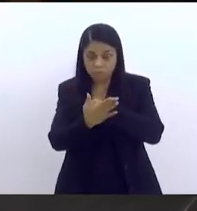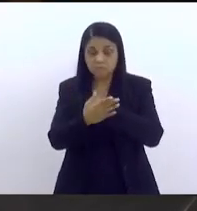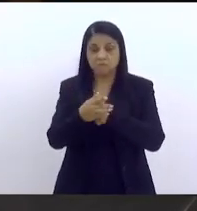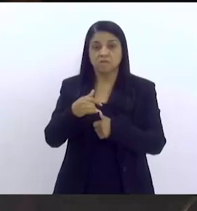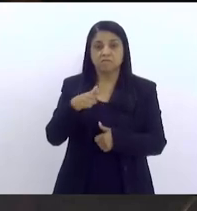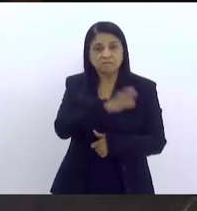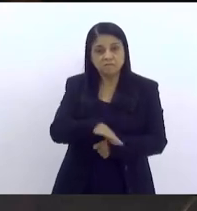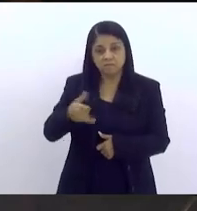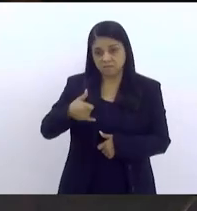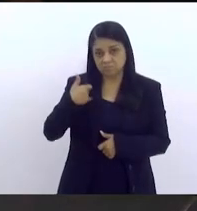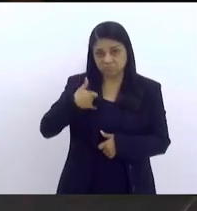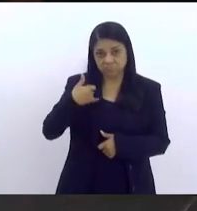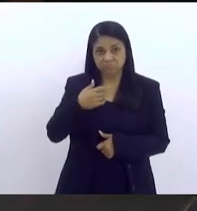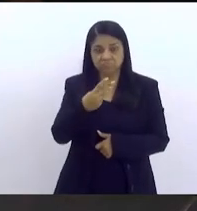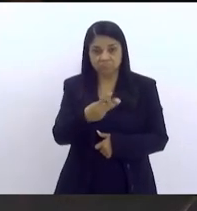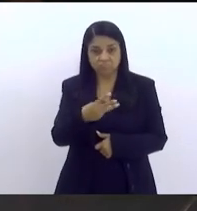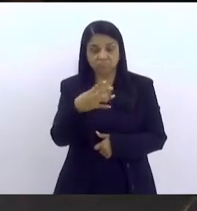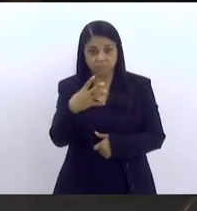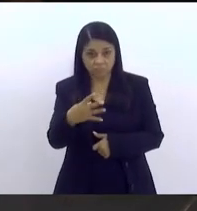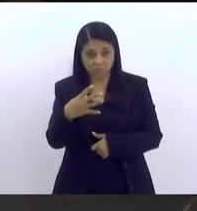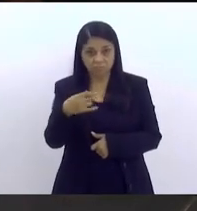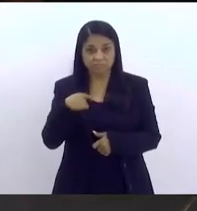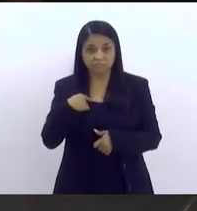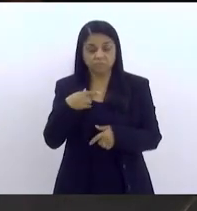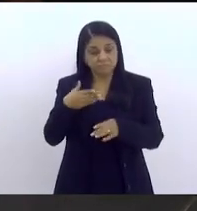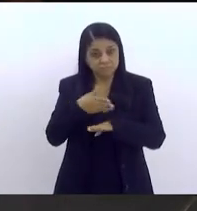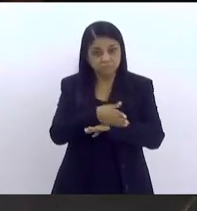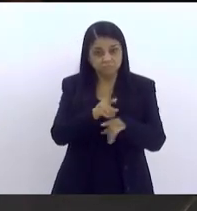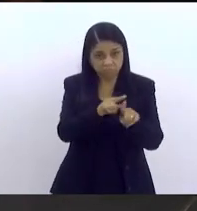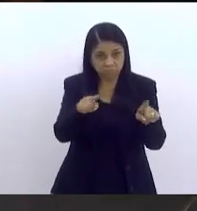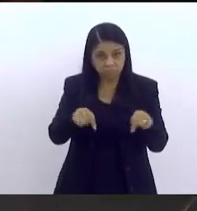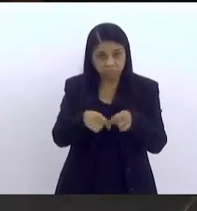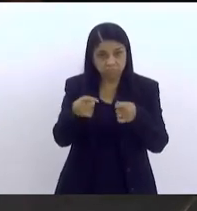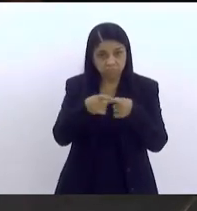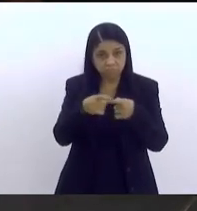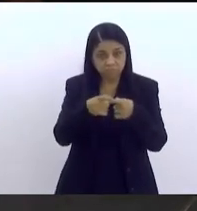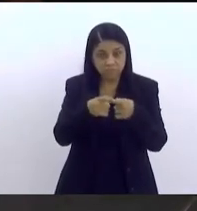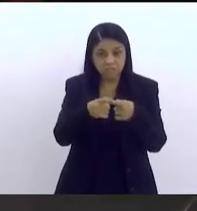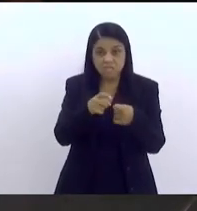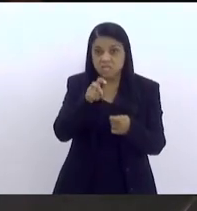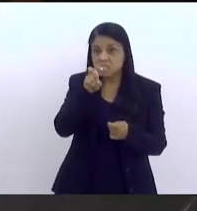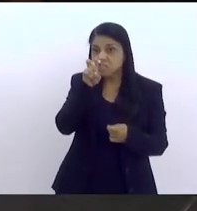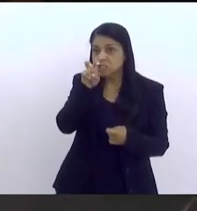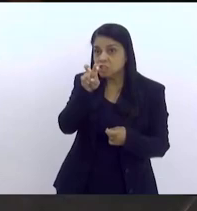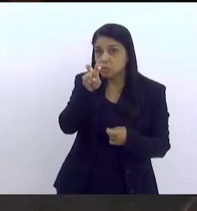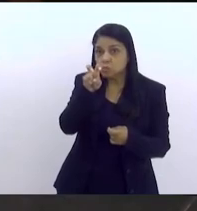consultório consultórios médicos e saiu com cinco medicamentos neurológicos